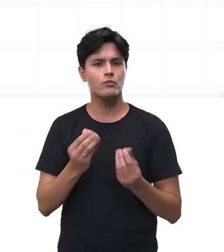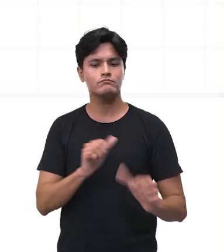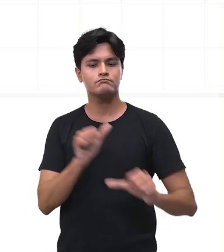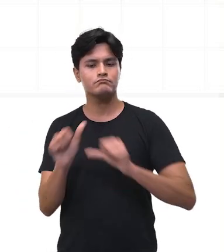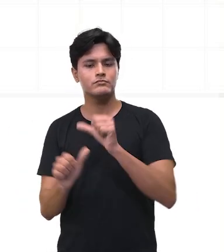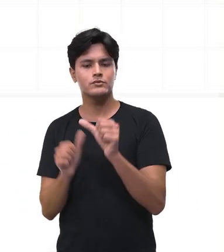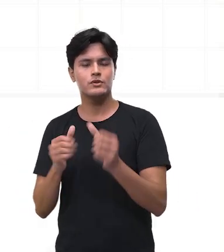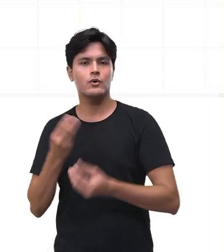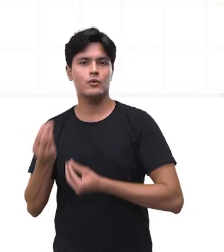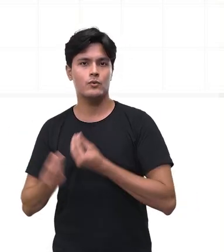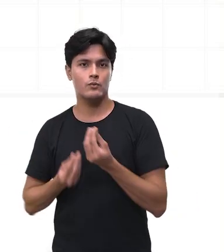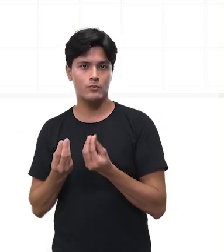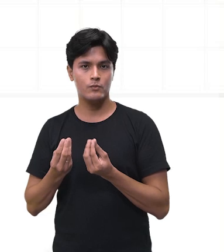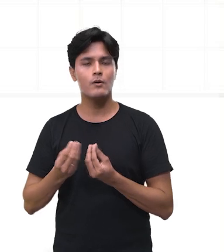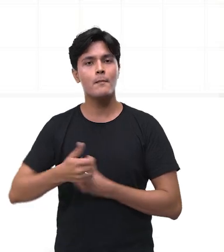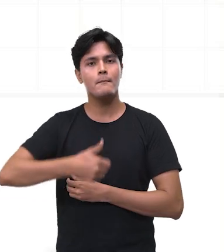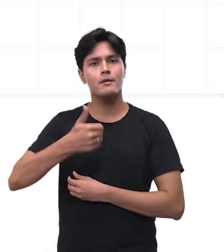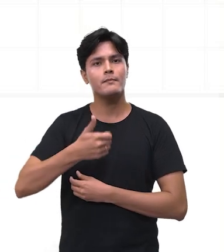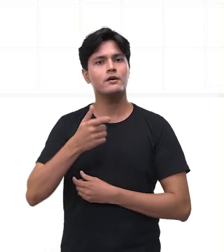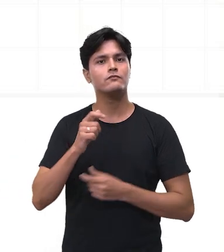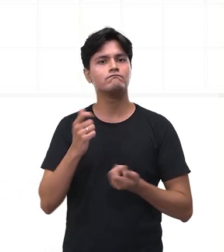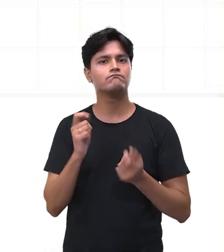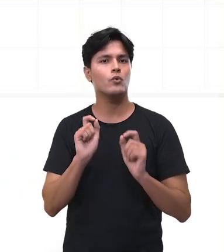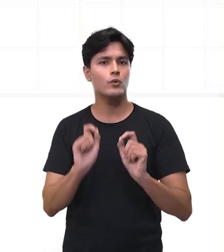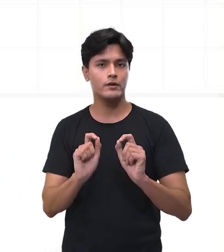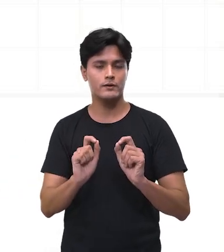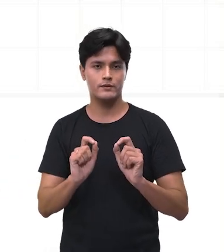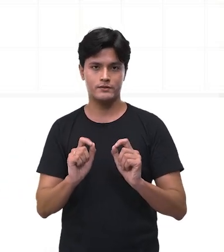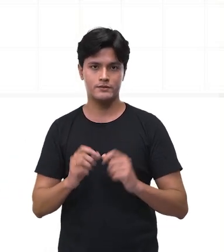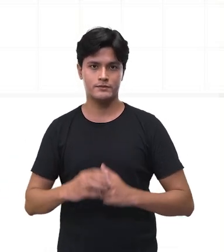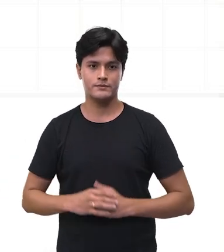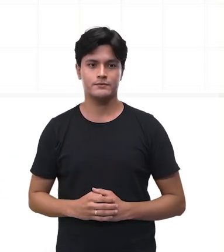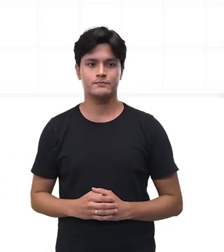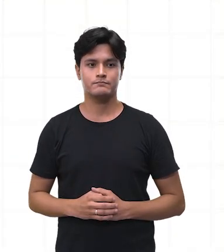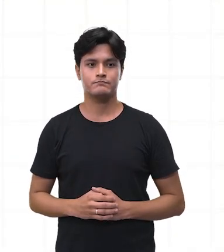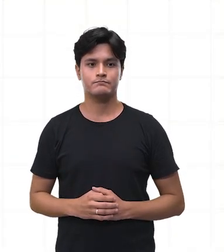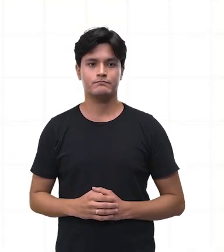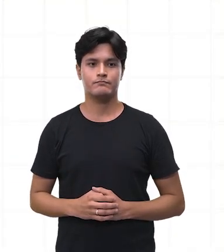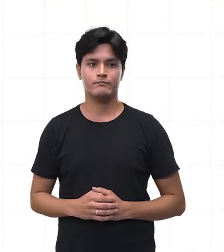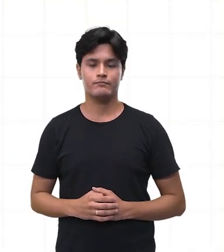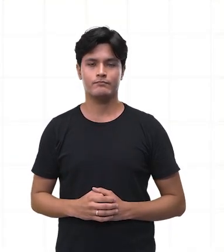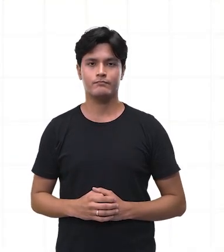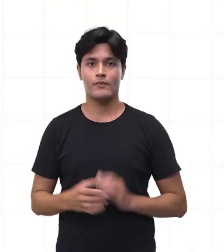primeira providência que você vai tomar conforme ele já falou aqui